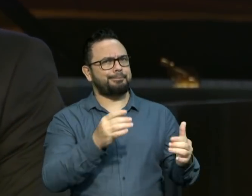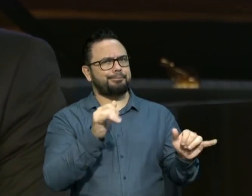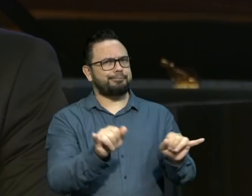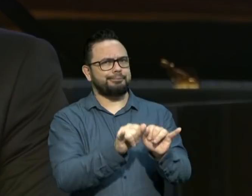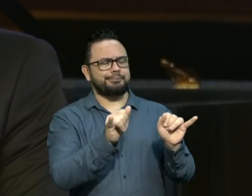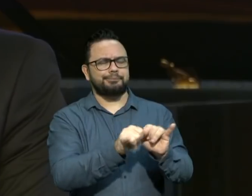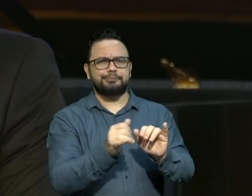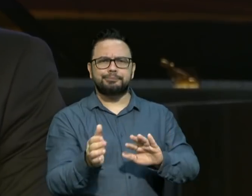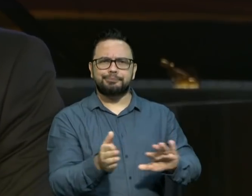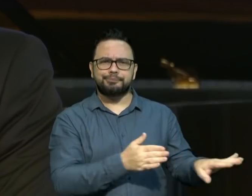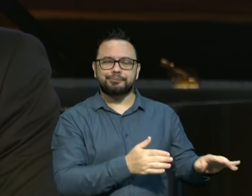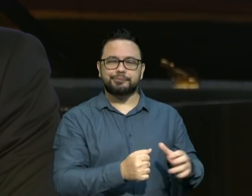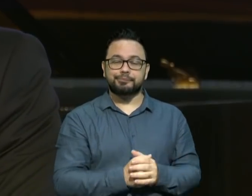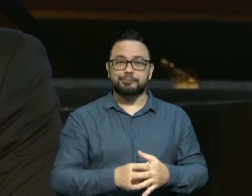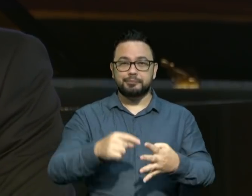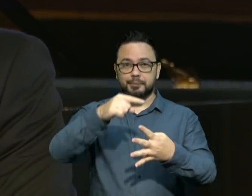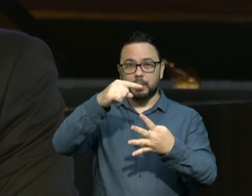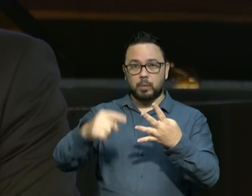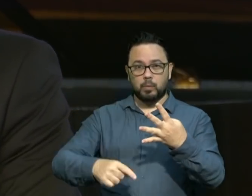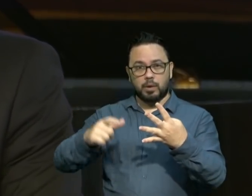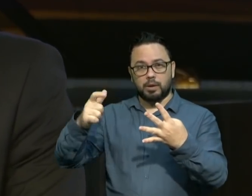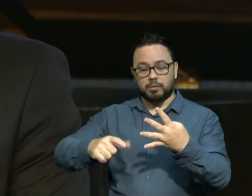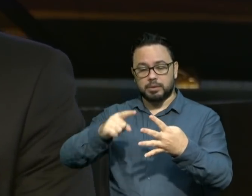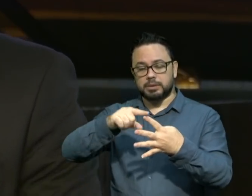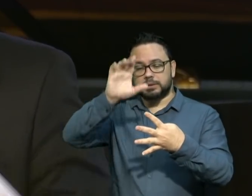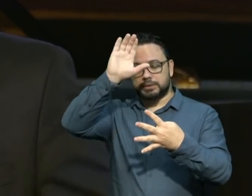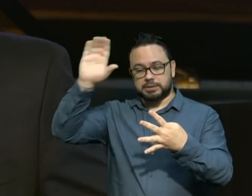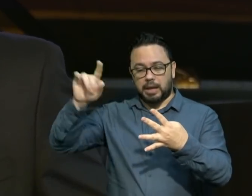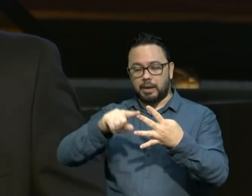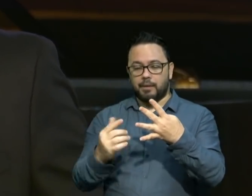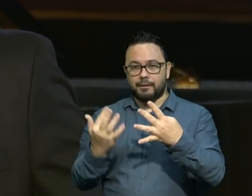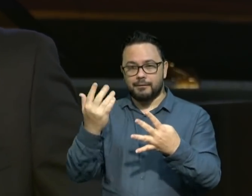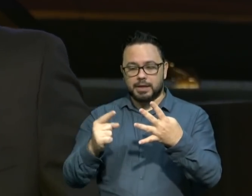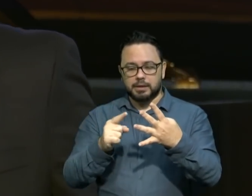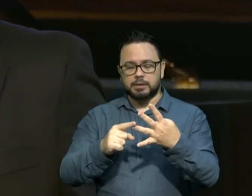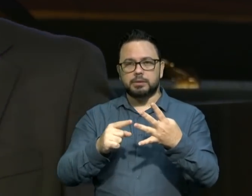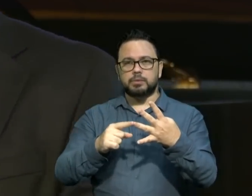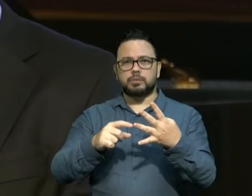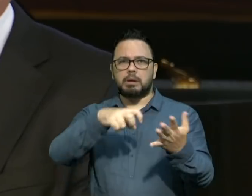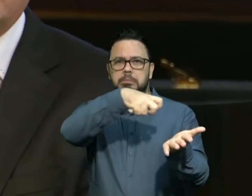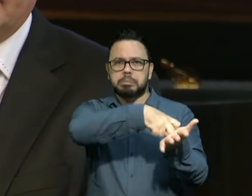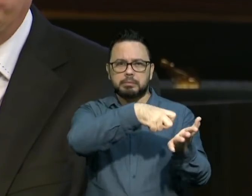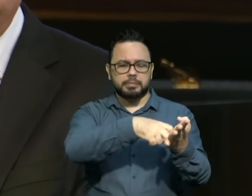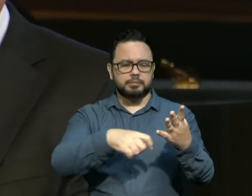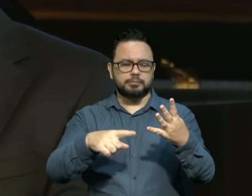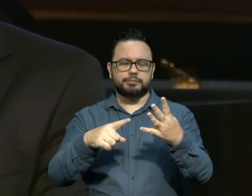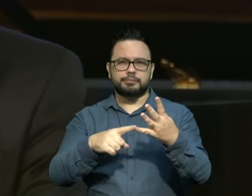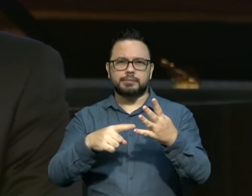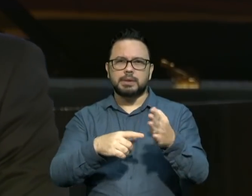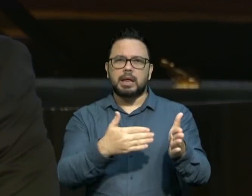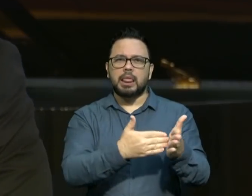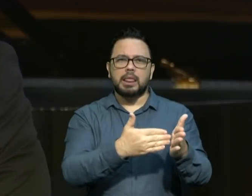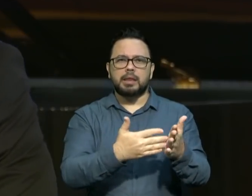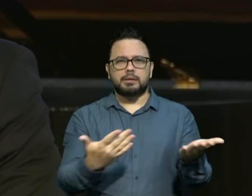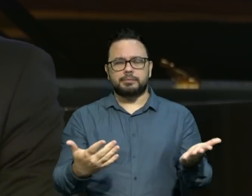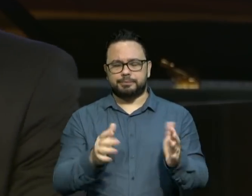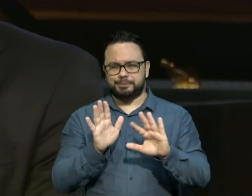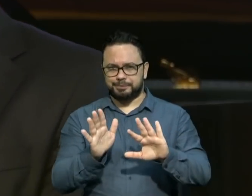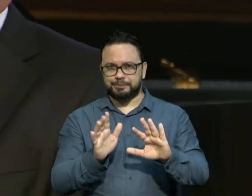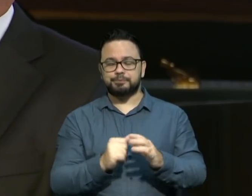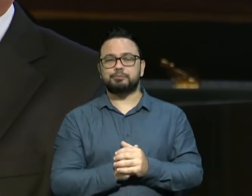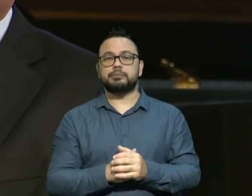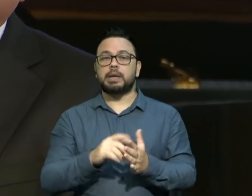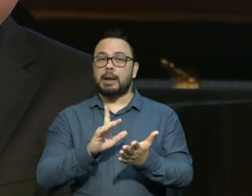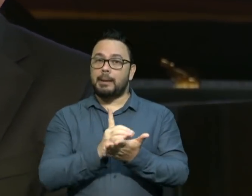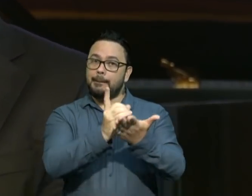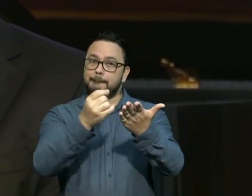áreas 4 lugares céu inferno e purgatório Limbo foi criado nas mãos o que diz a Bíblia a palavra